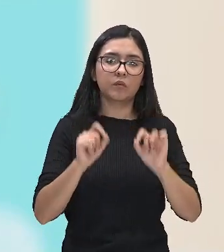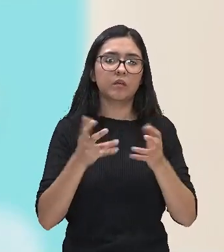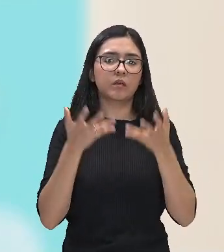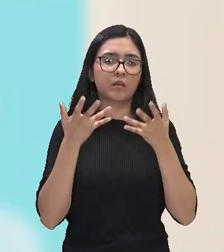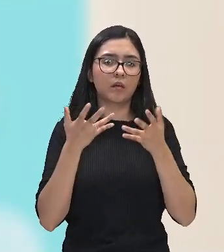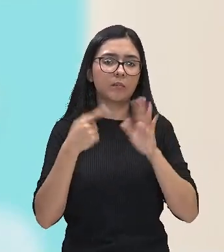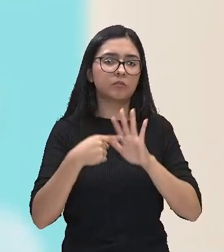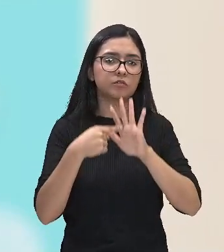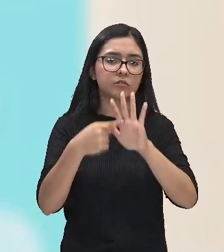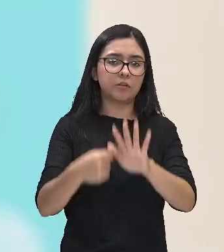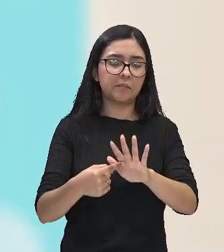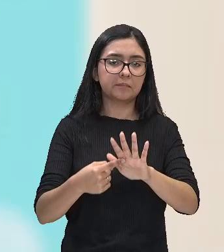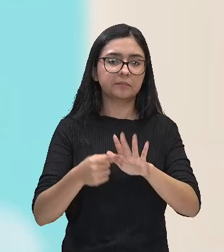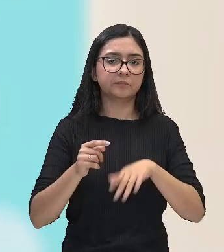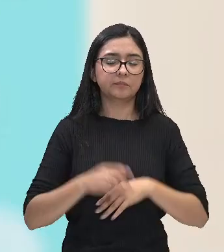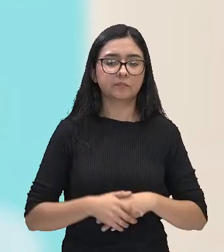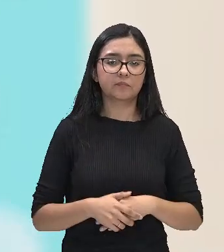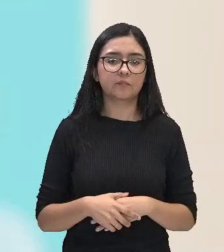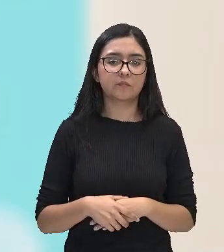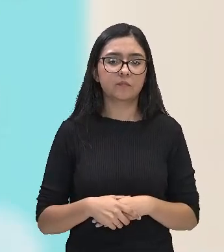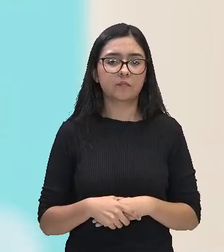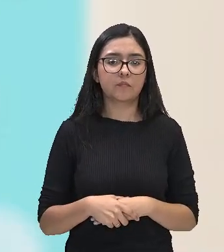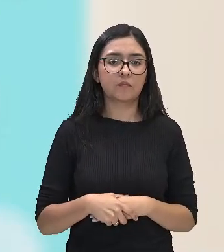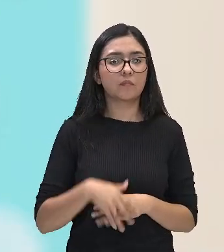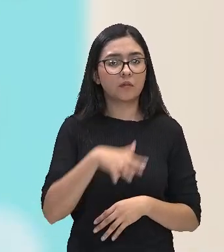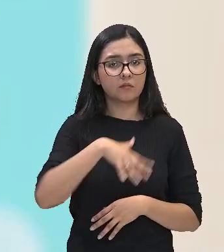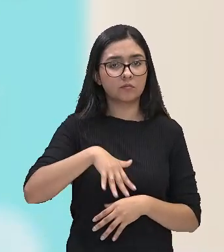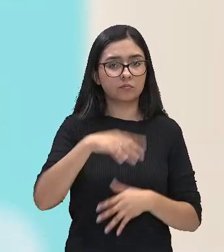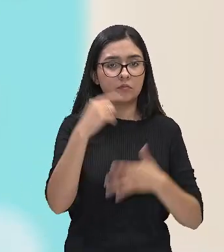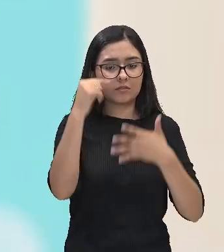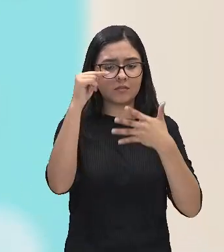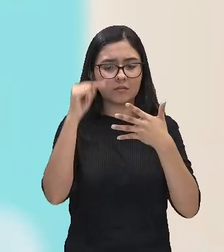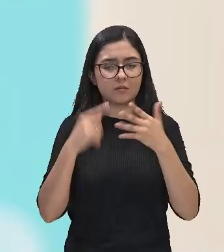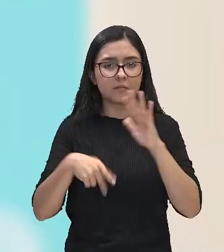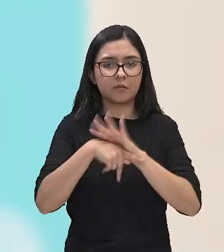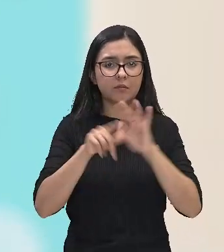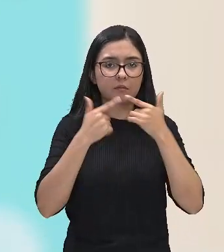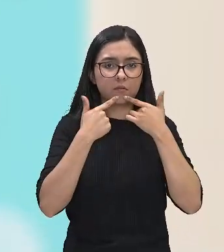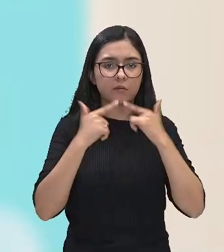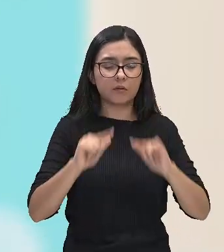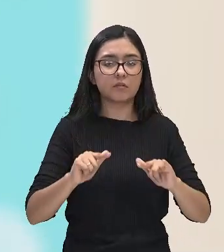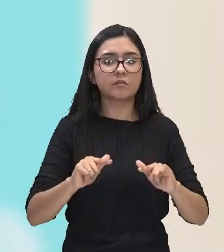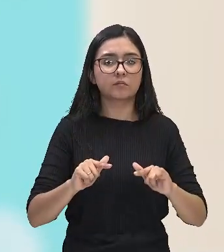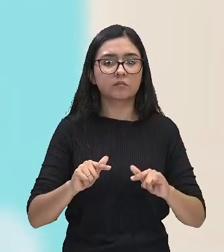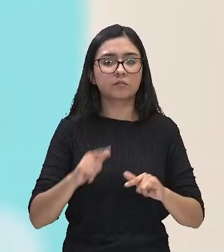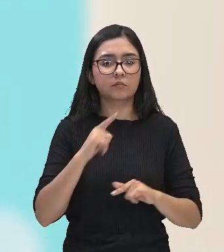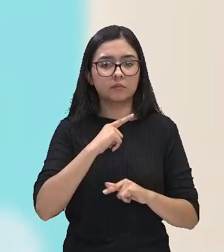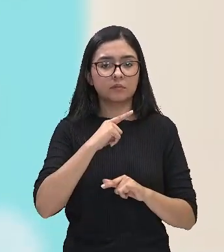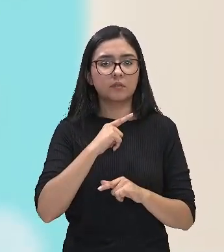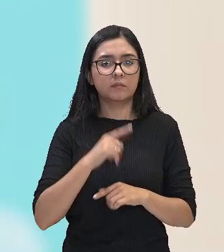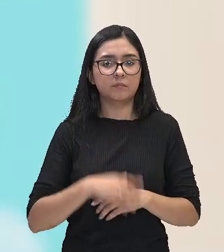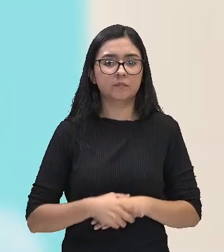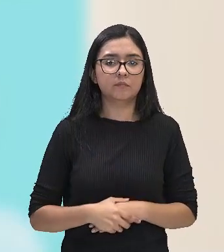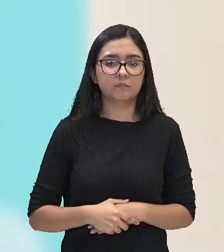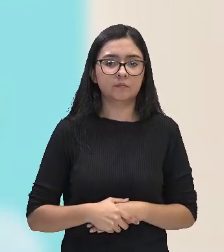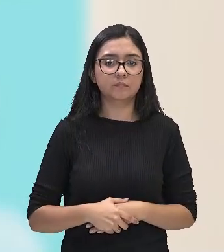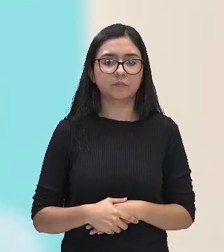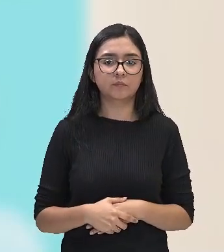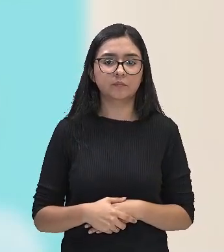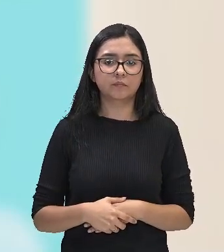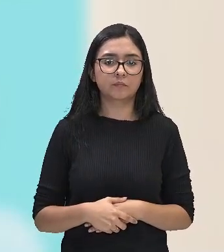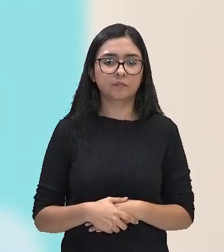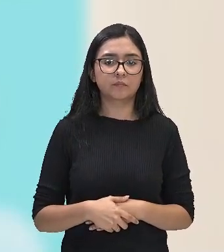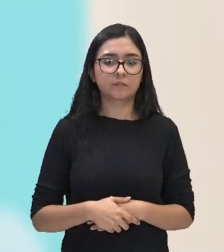representa, a mensagem. Então, dentro desses elementos da linguagem, são envolvidos as funções,